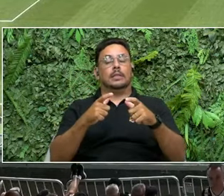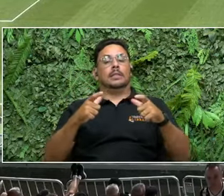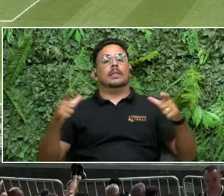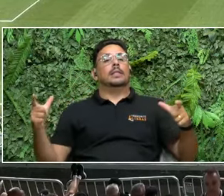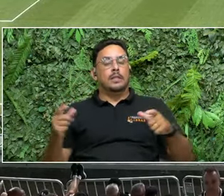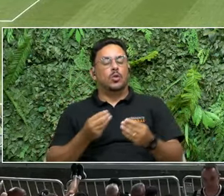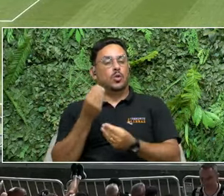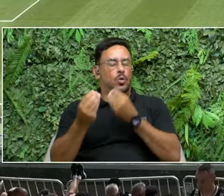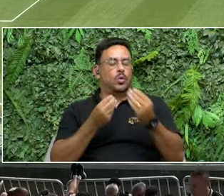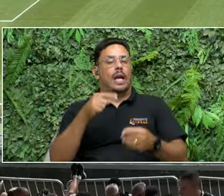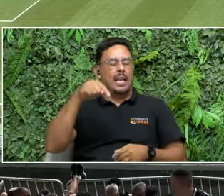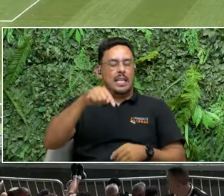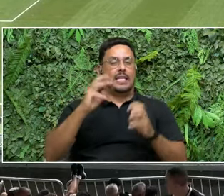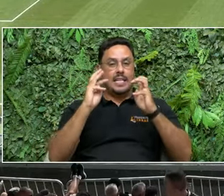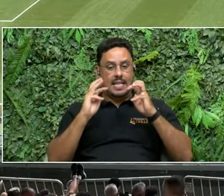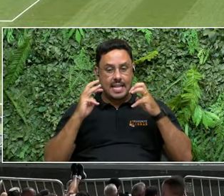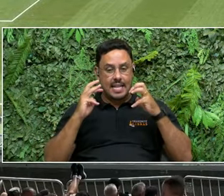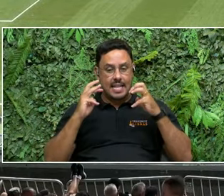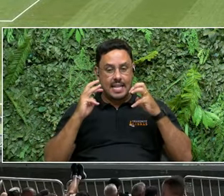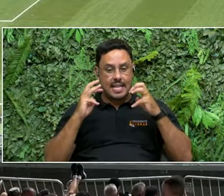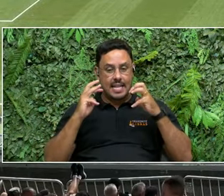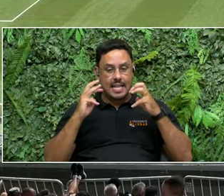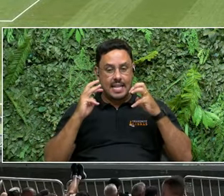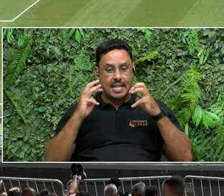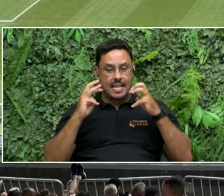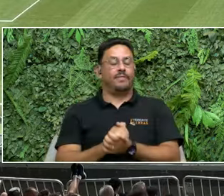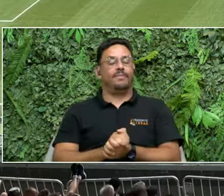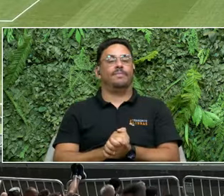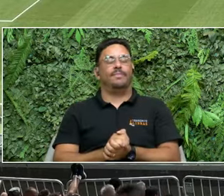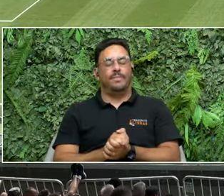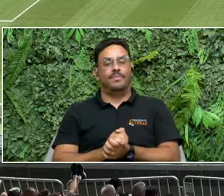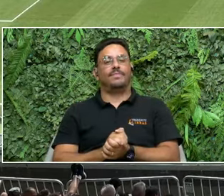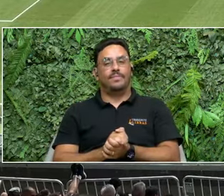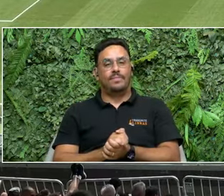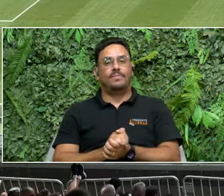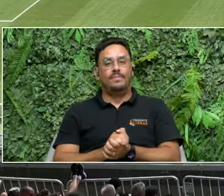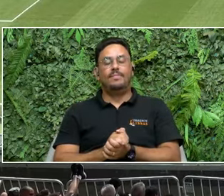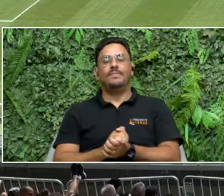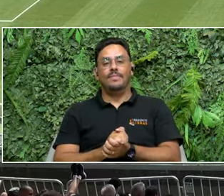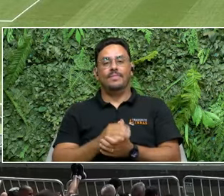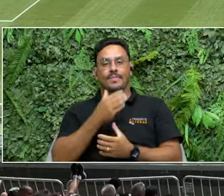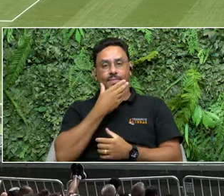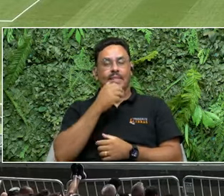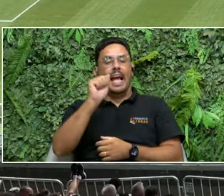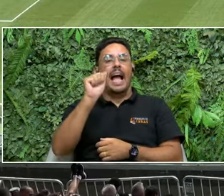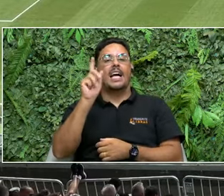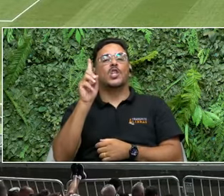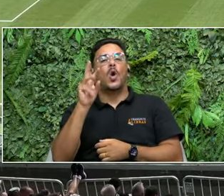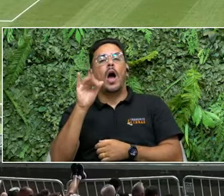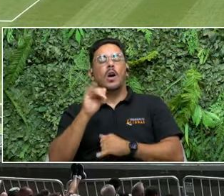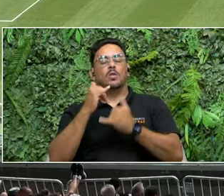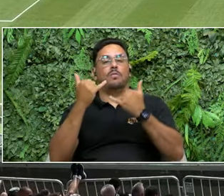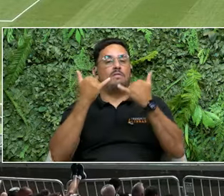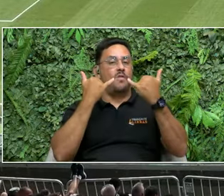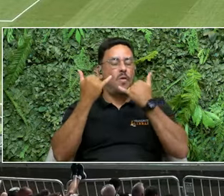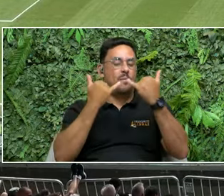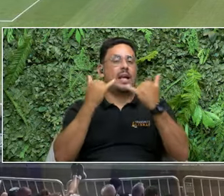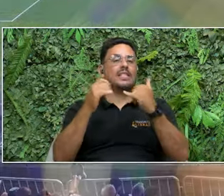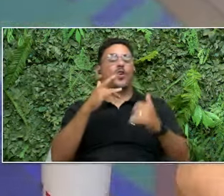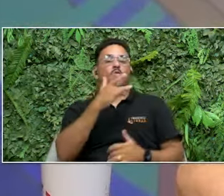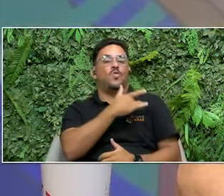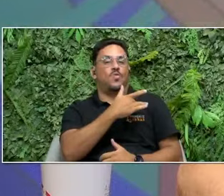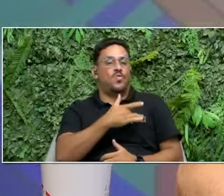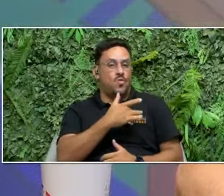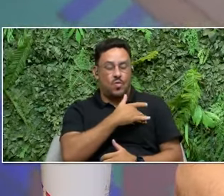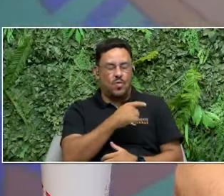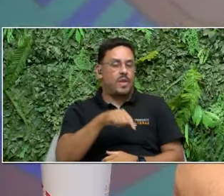Natal da arena Este é Adroaldo le que vai trazer todas as notícias e informações do Cruzeiro